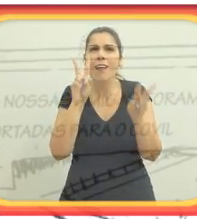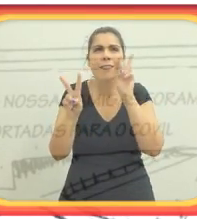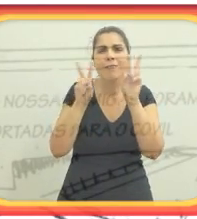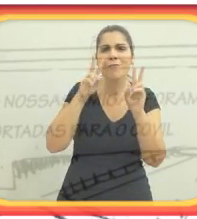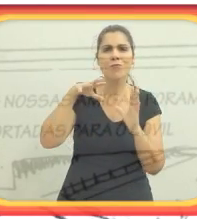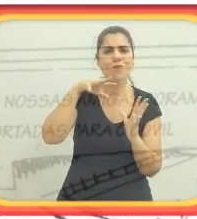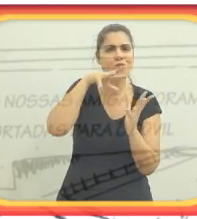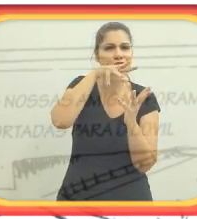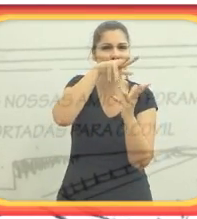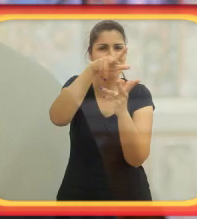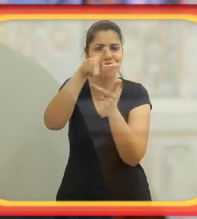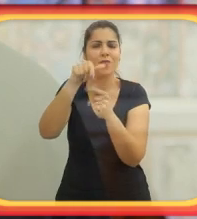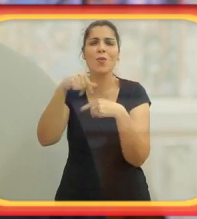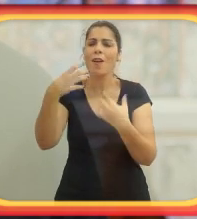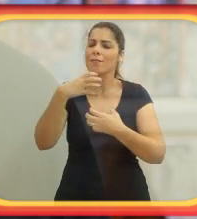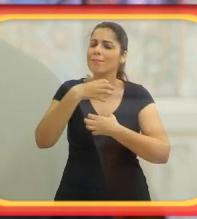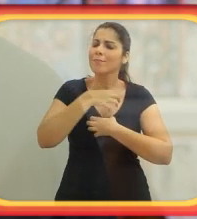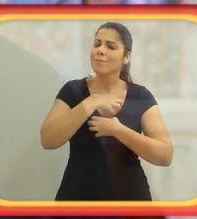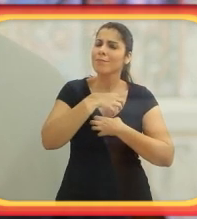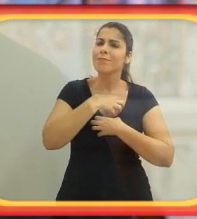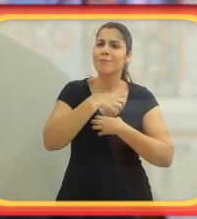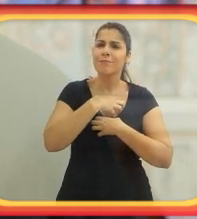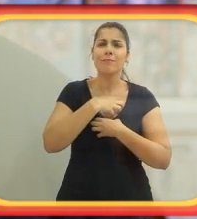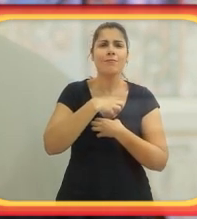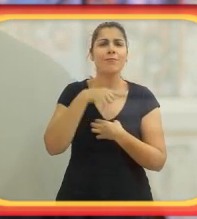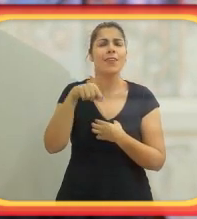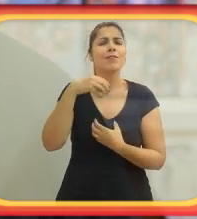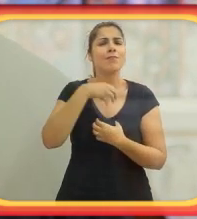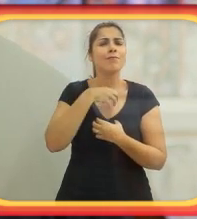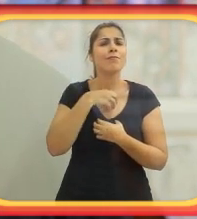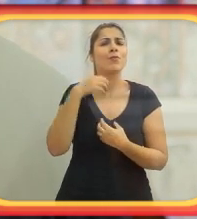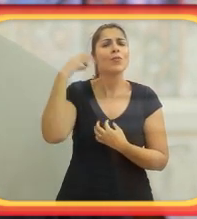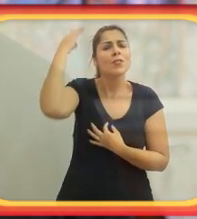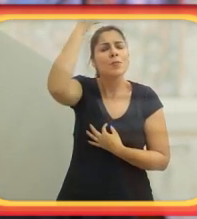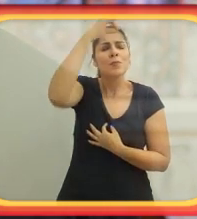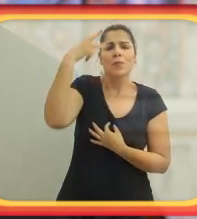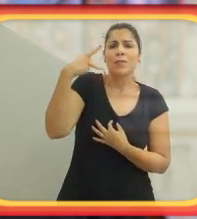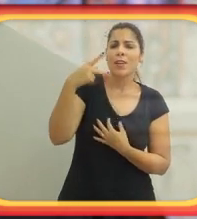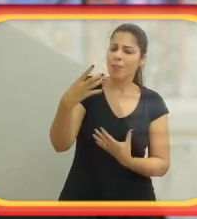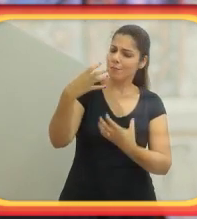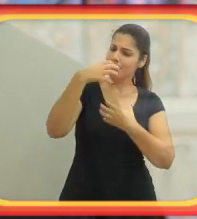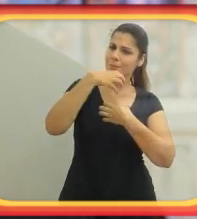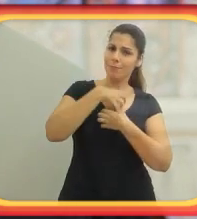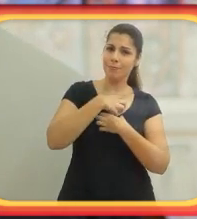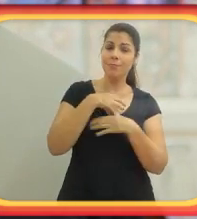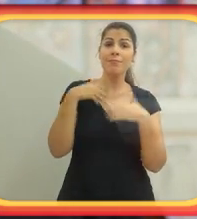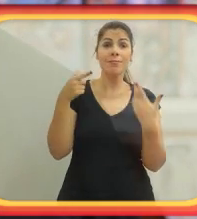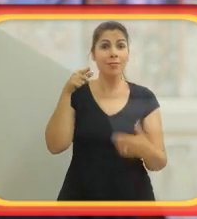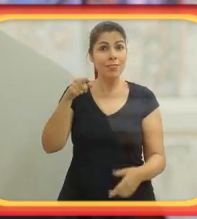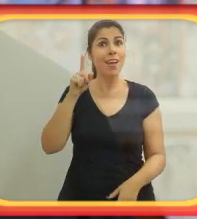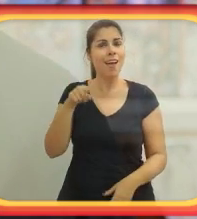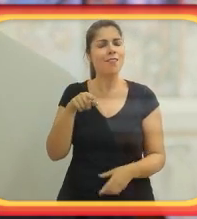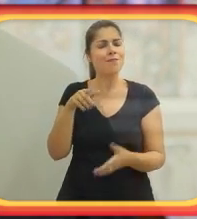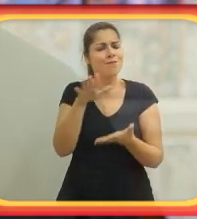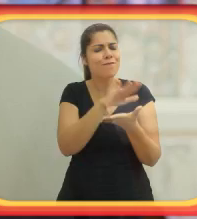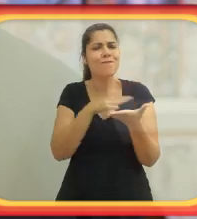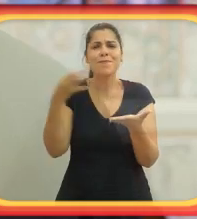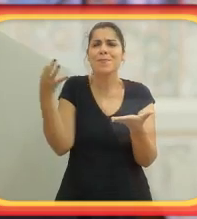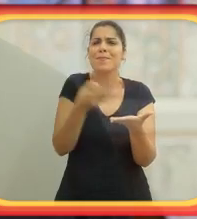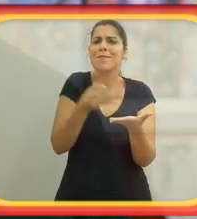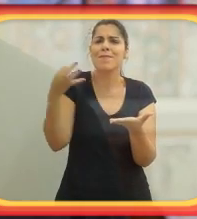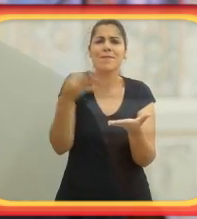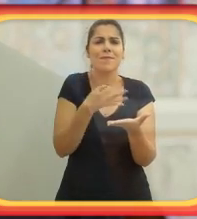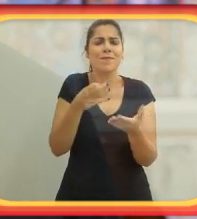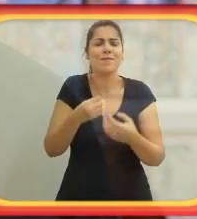desenha, o que ela está pensando, como ela enxerga o mundo, qual é o estado de espírito dela.